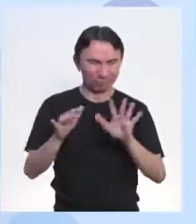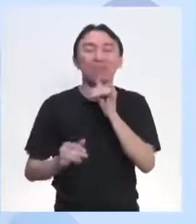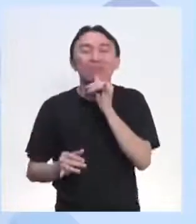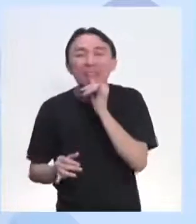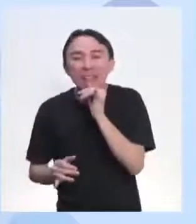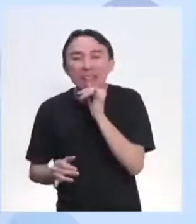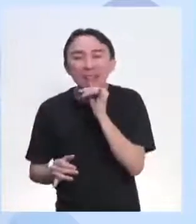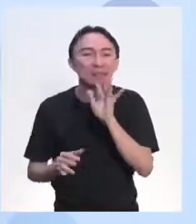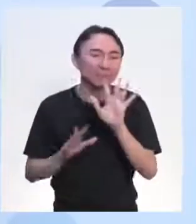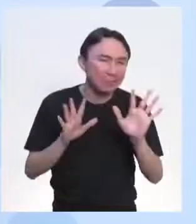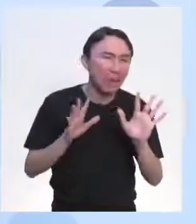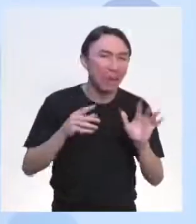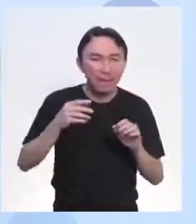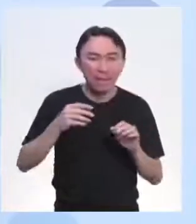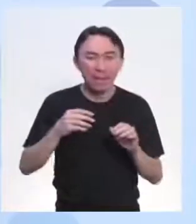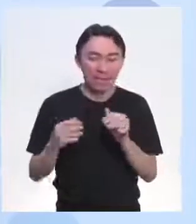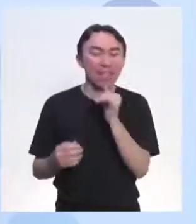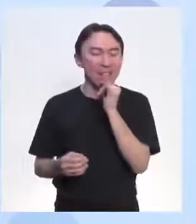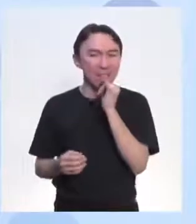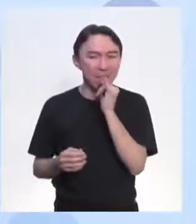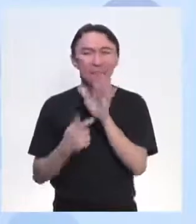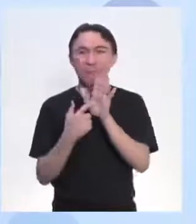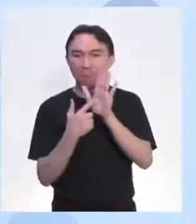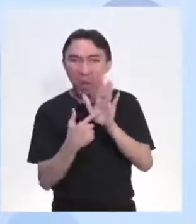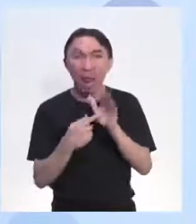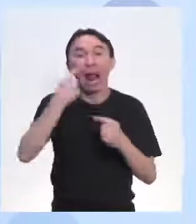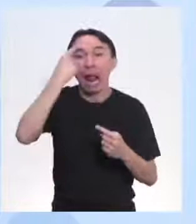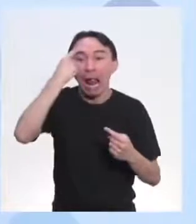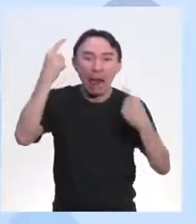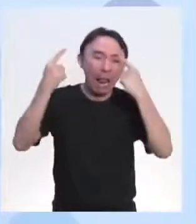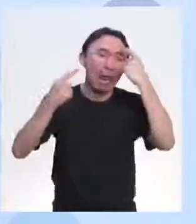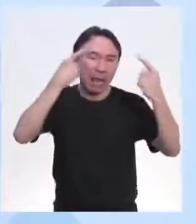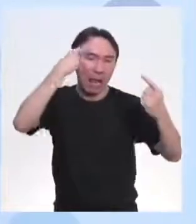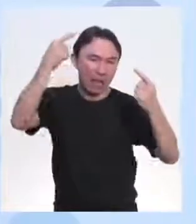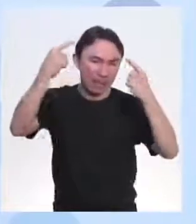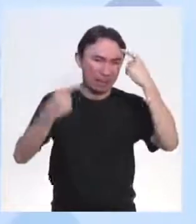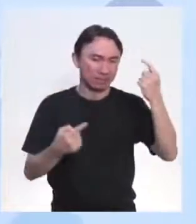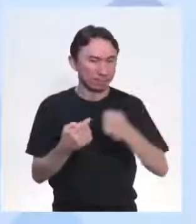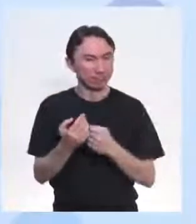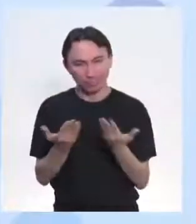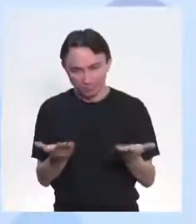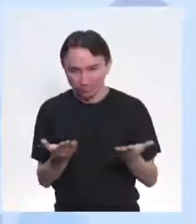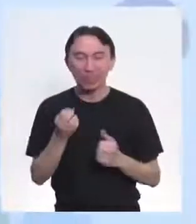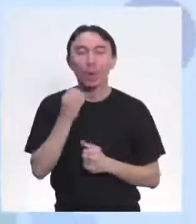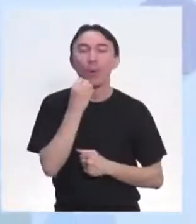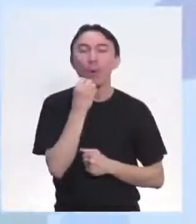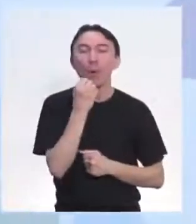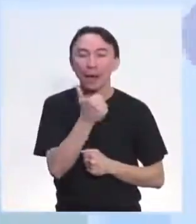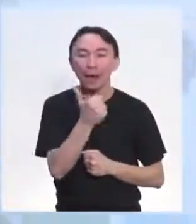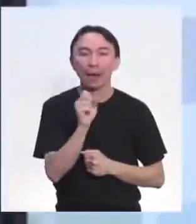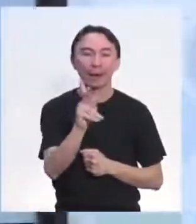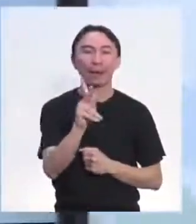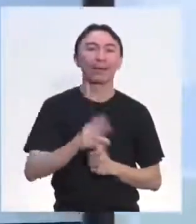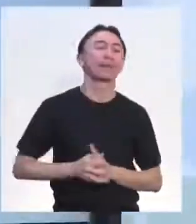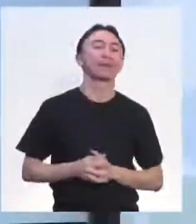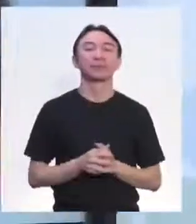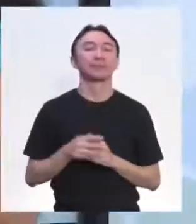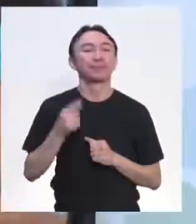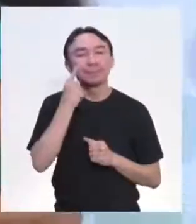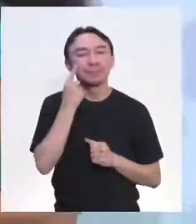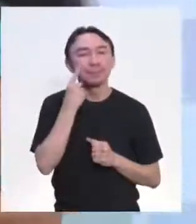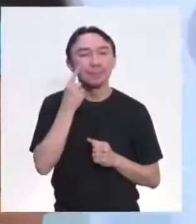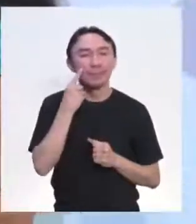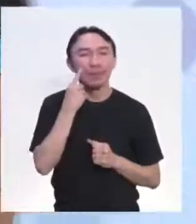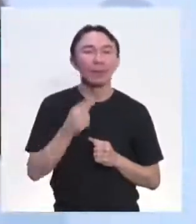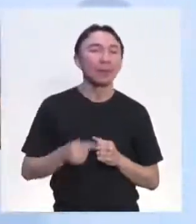né? Nada melhor do que um exemplo para a gente lembrar das nossas continhas, certo? Então, muito bem. Então,